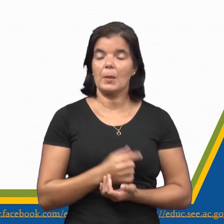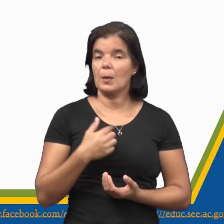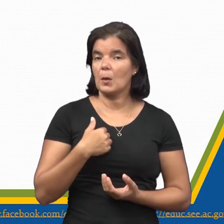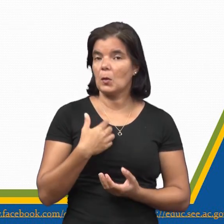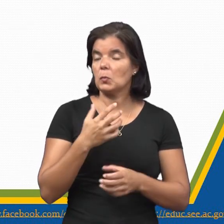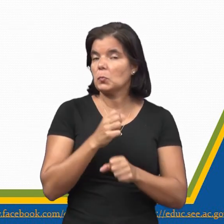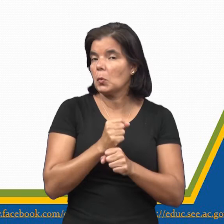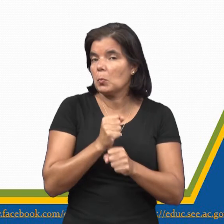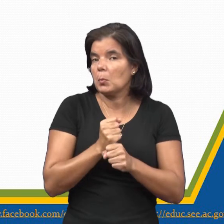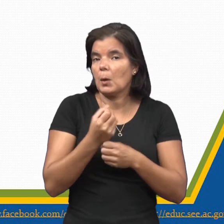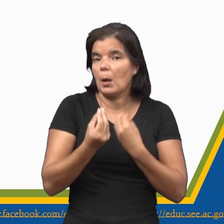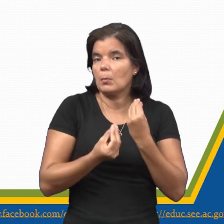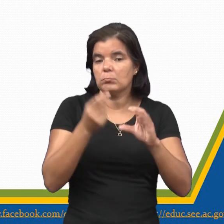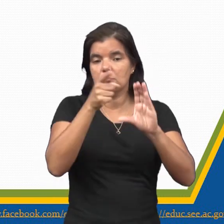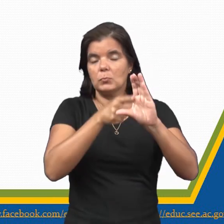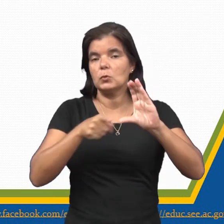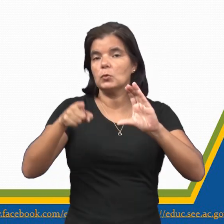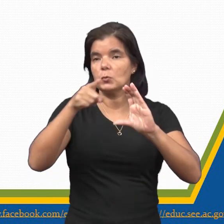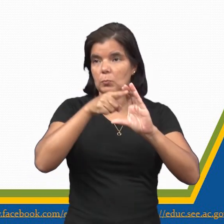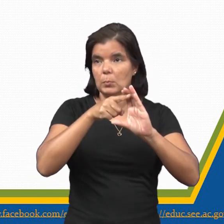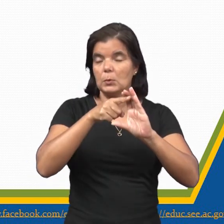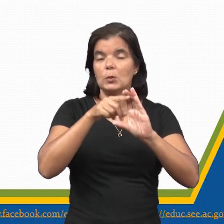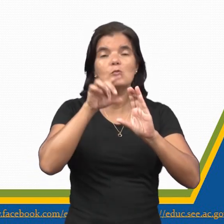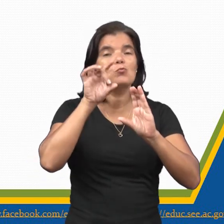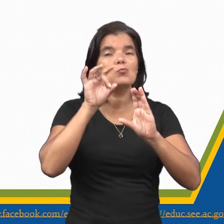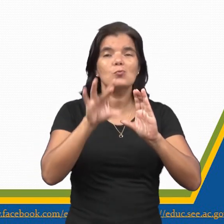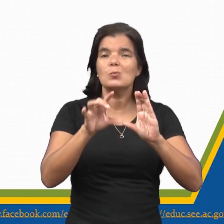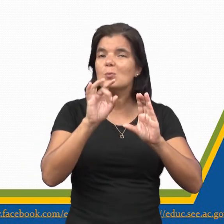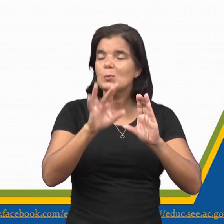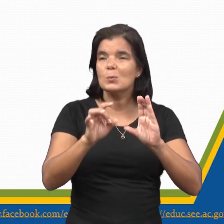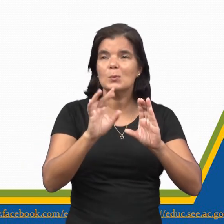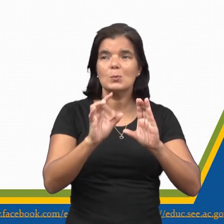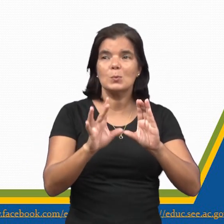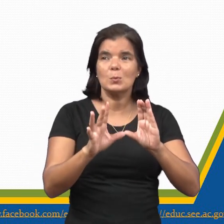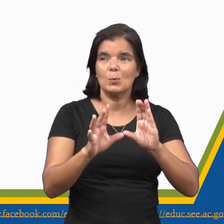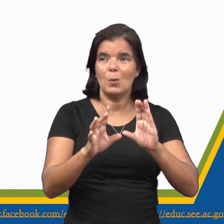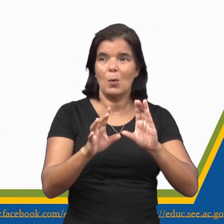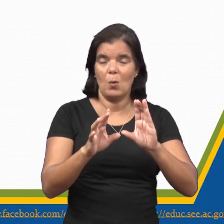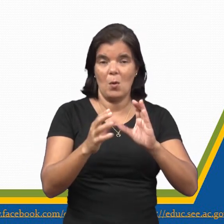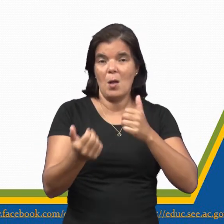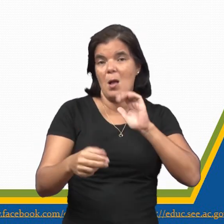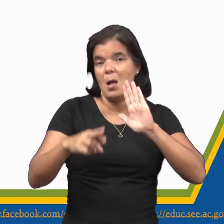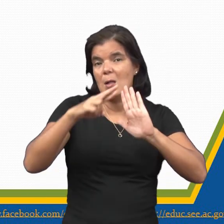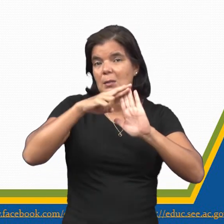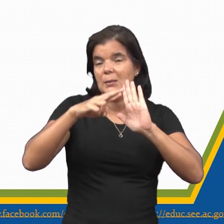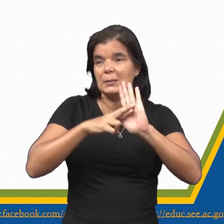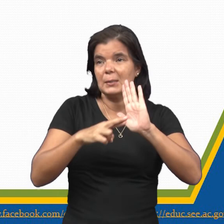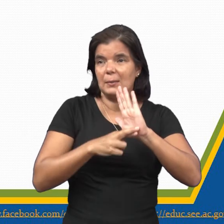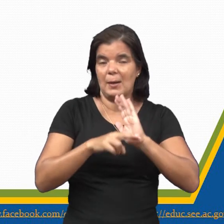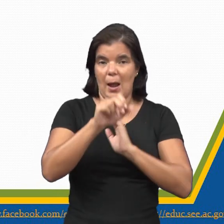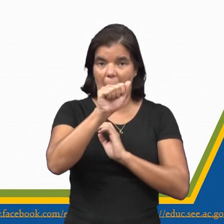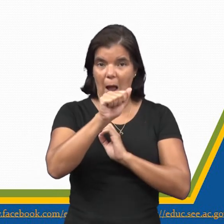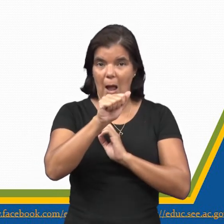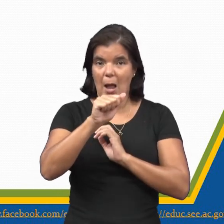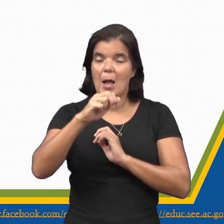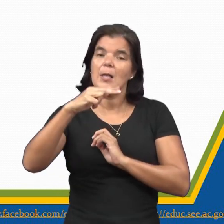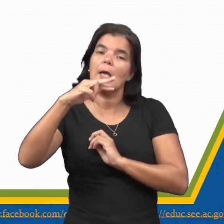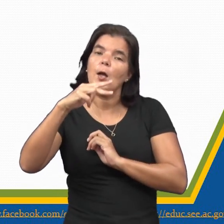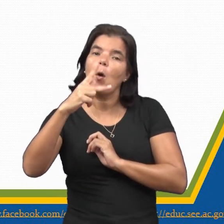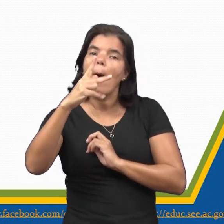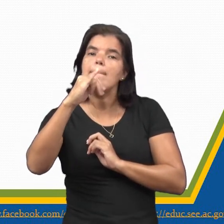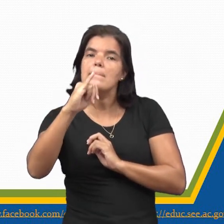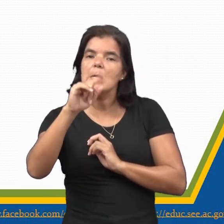Cálculo da área do círculo seria o quê? Para calcular a área do círculo, basta aplicar na fórmula πr ao